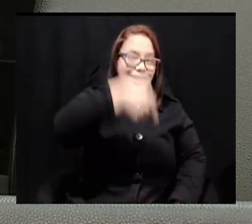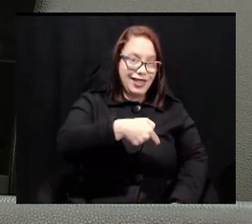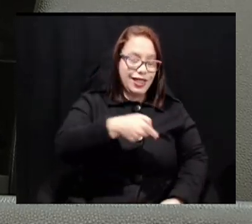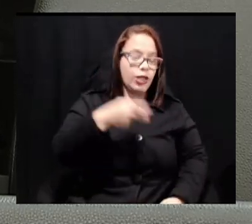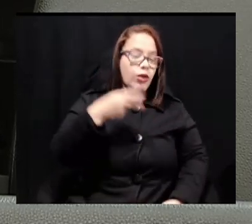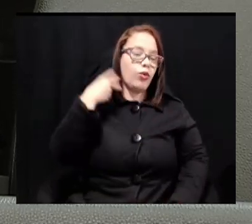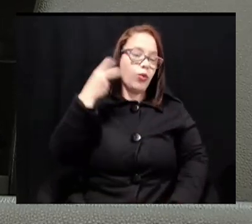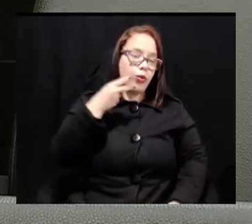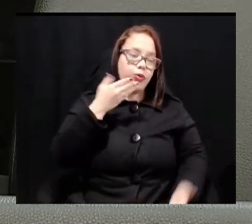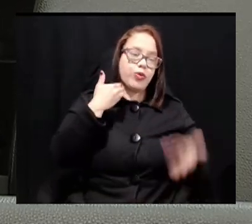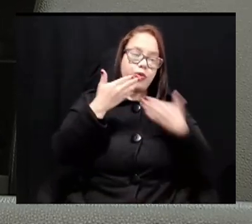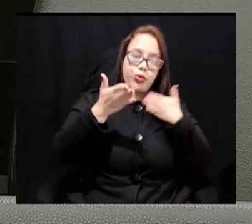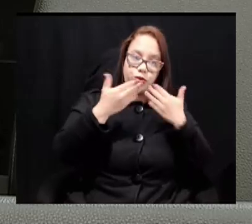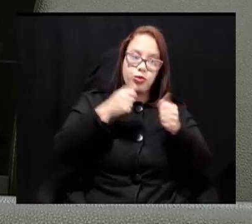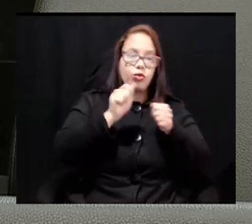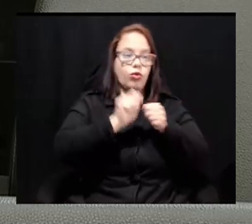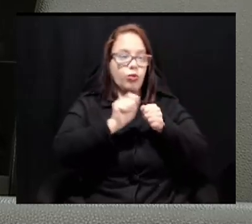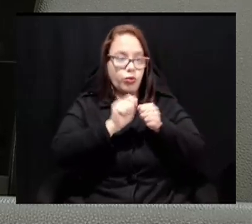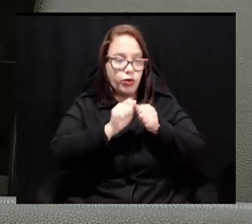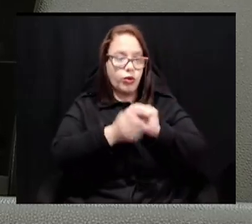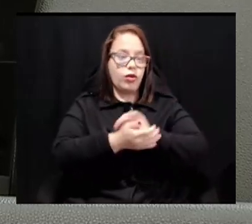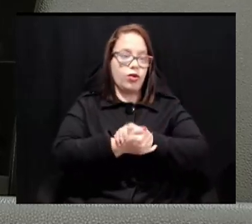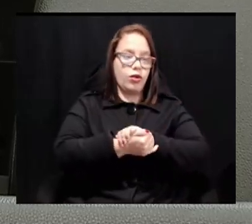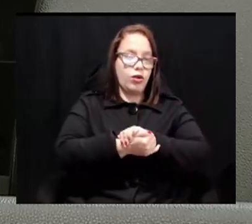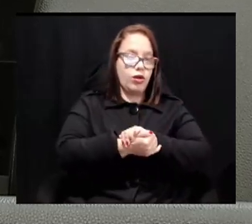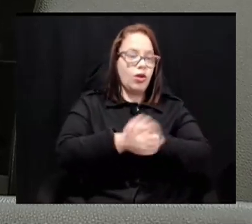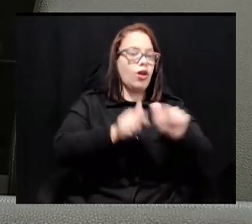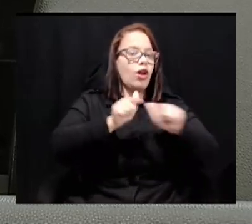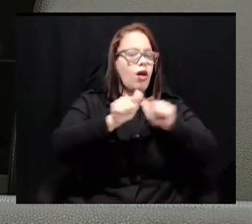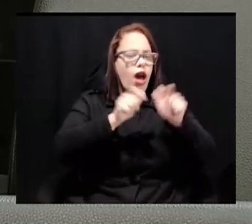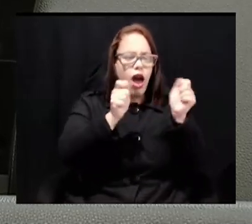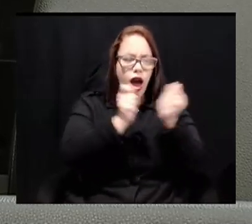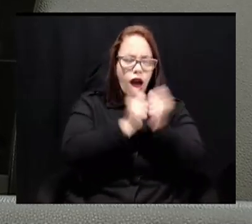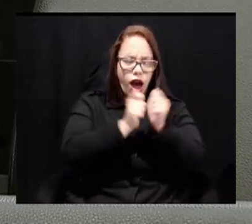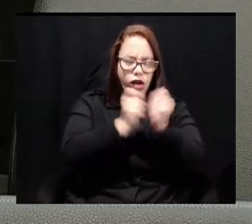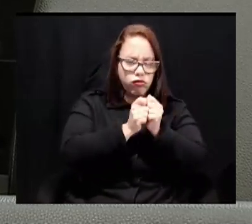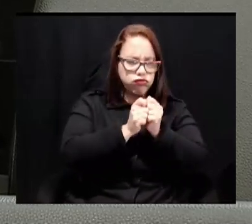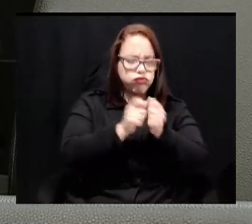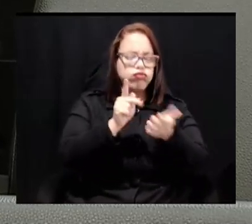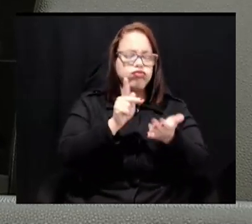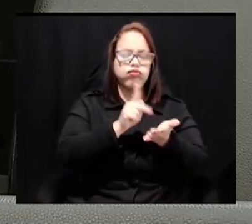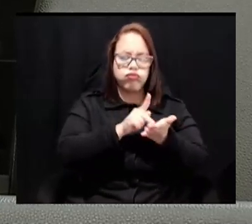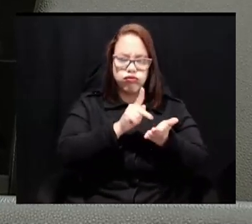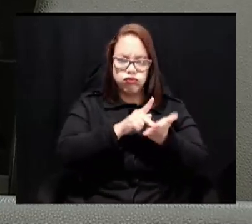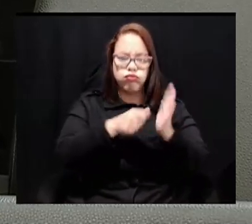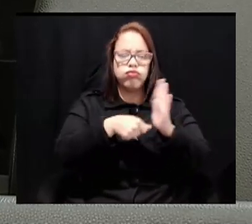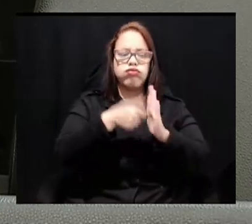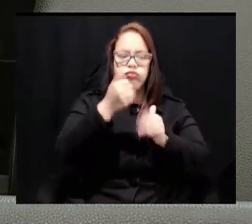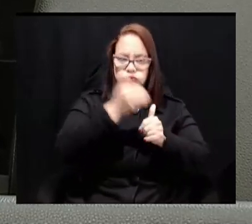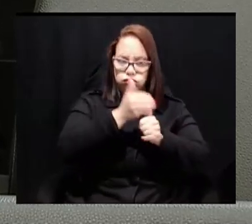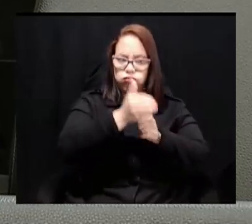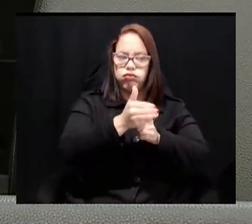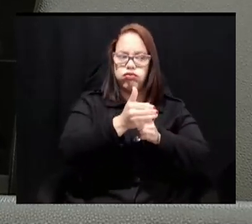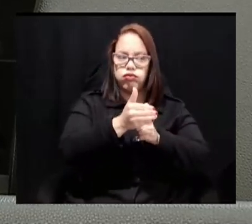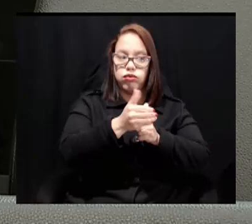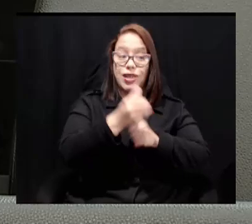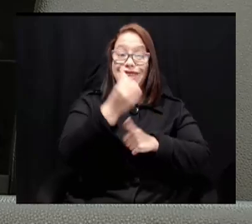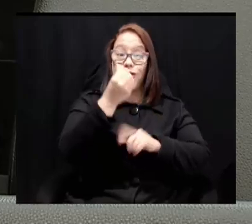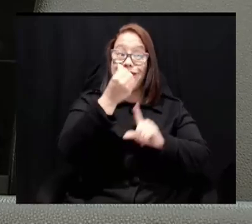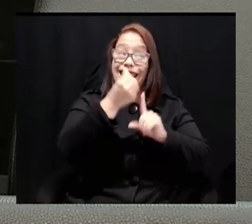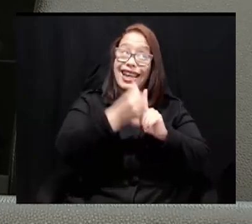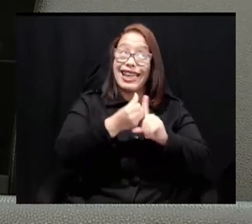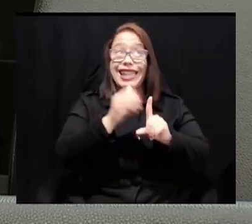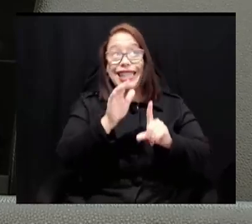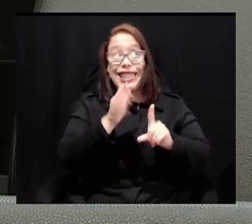nós temos feito, daquilo que nós temos trabalhado. Na verdade, é o primeiro mandato, mas ainda são 6 meses, Então a gente